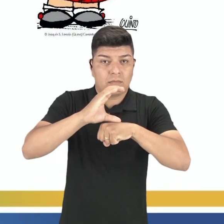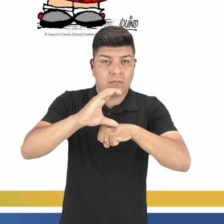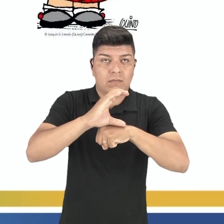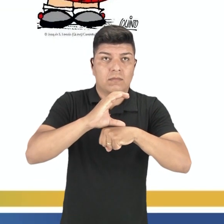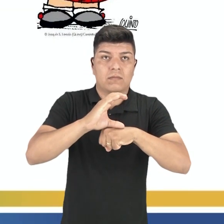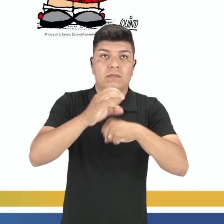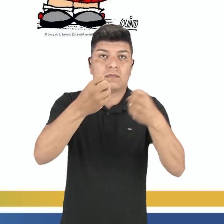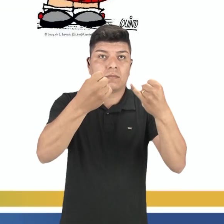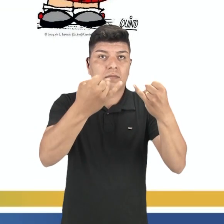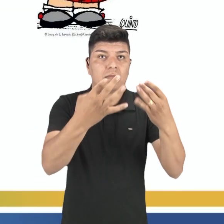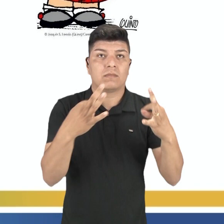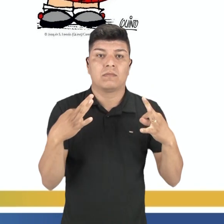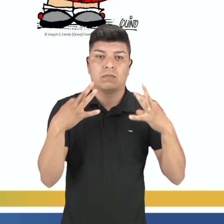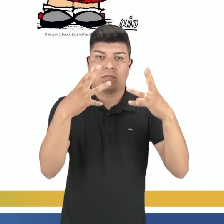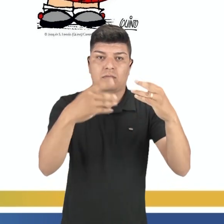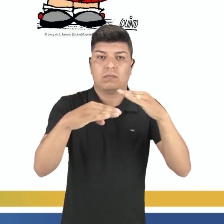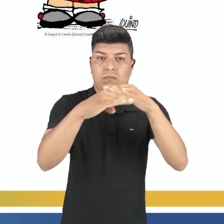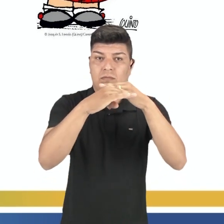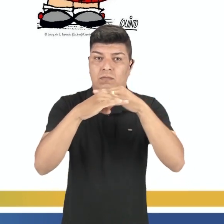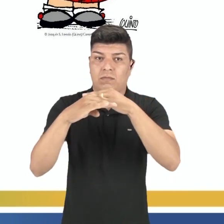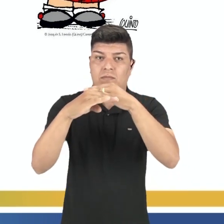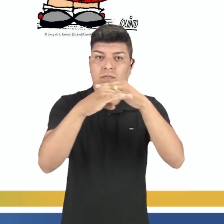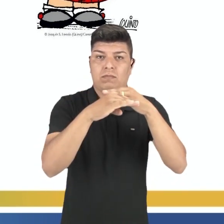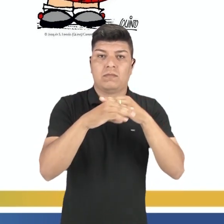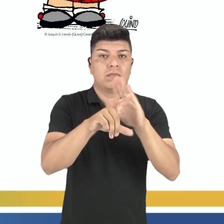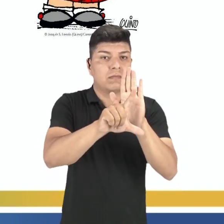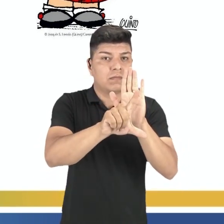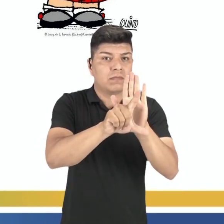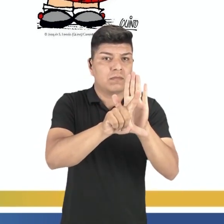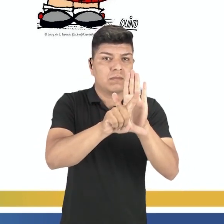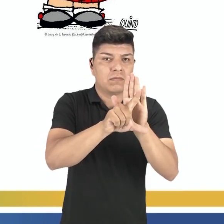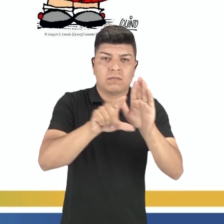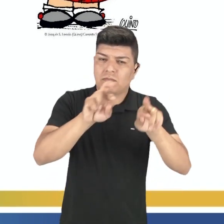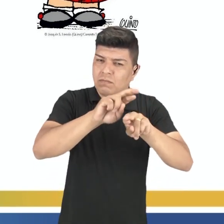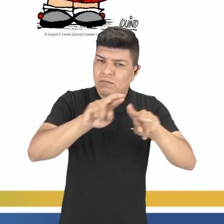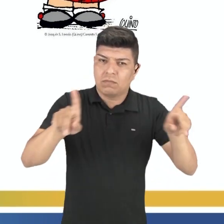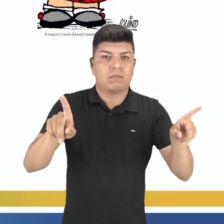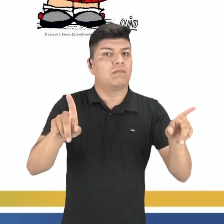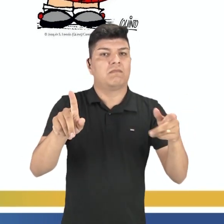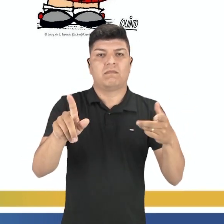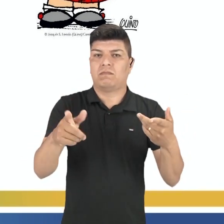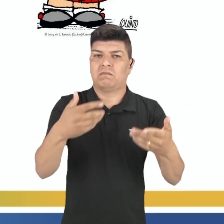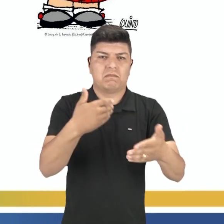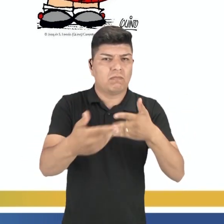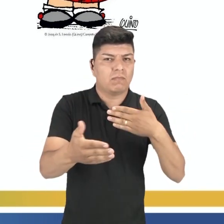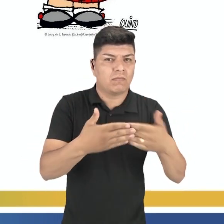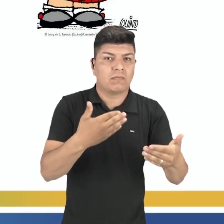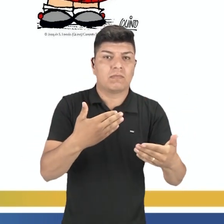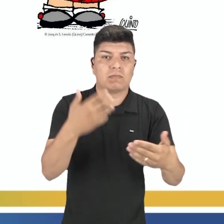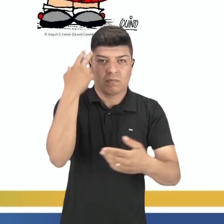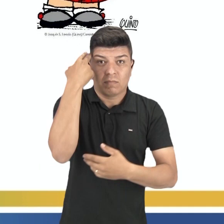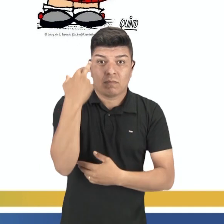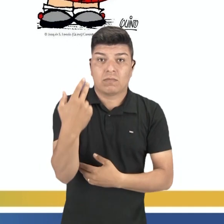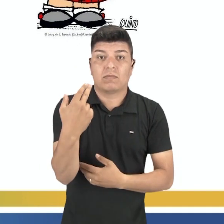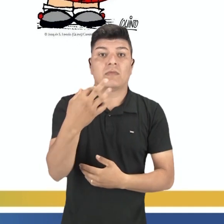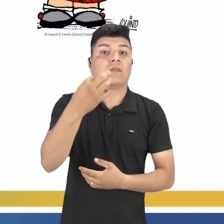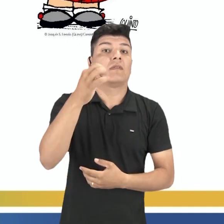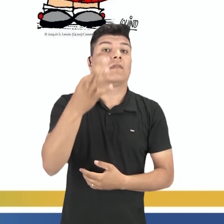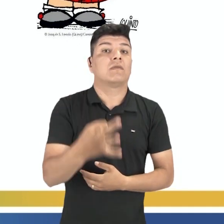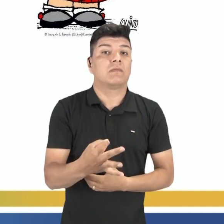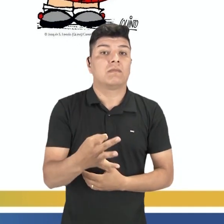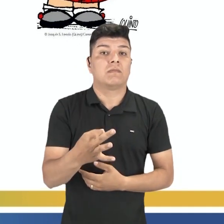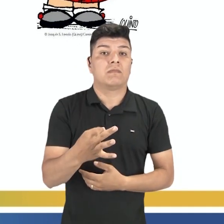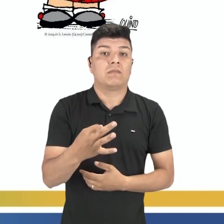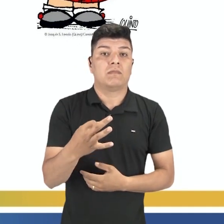assim: todos são iguais perante a lei, sem distinção de qualquer natureza, garantindo-se